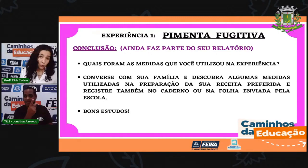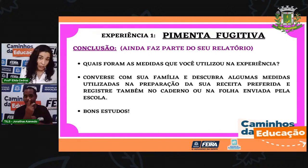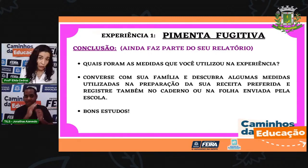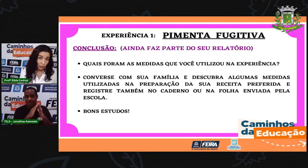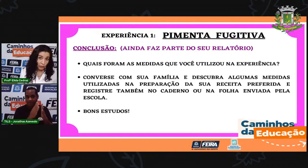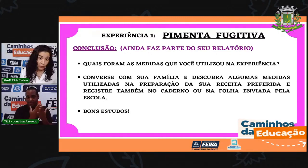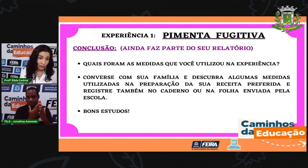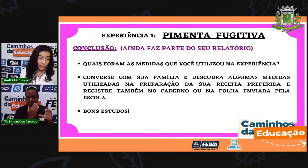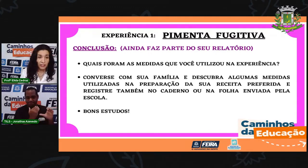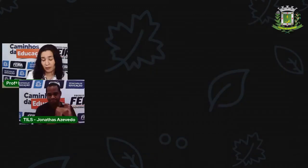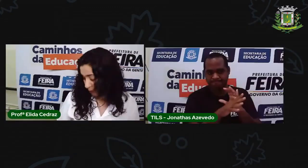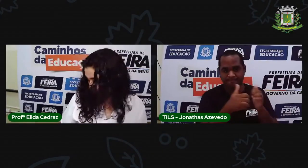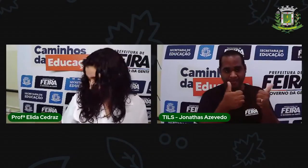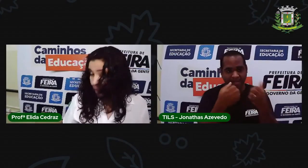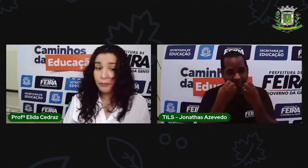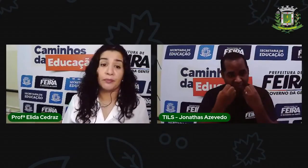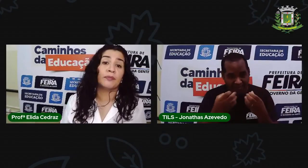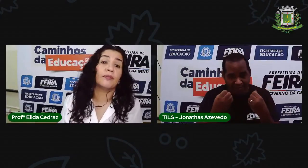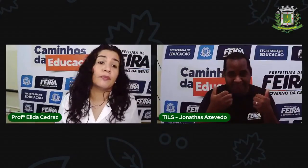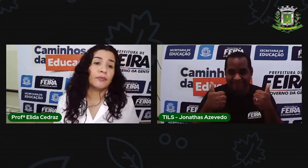Bons estudos para você.